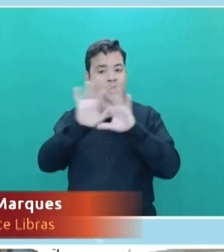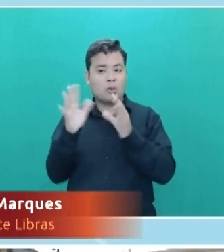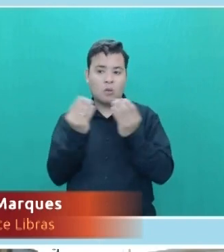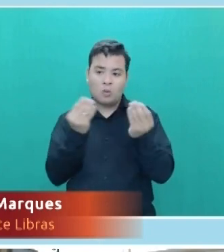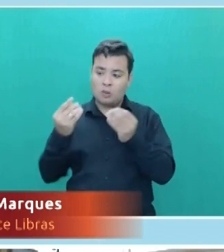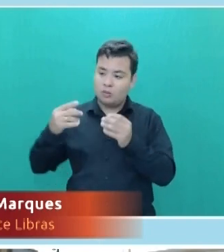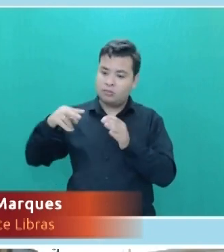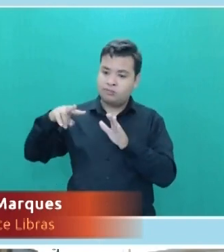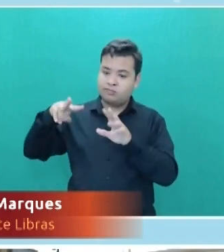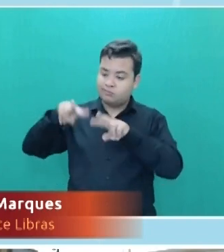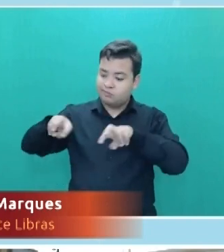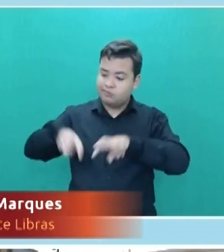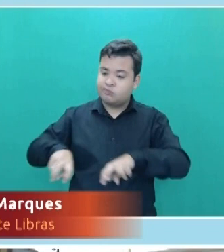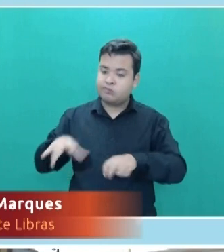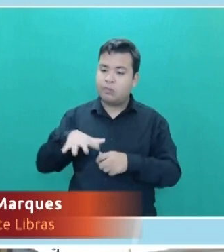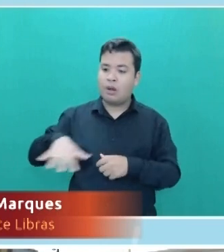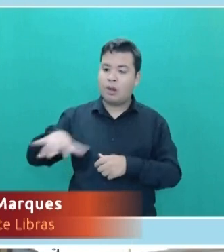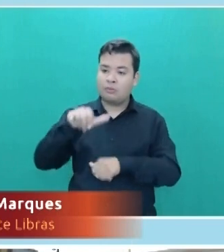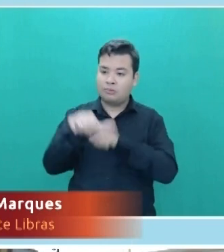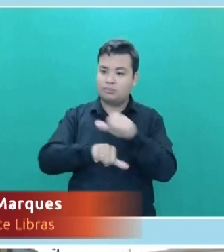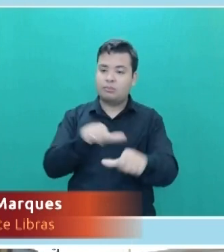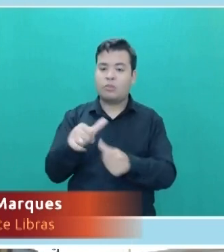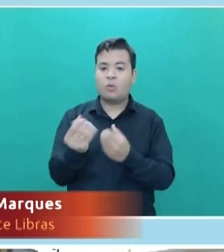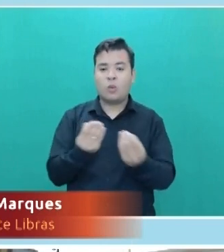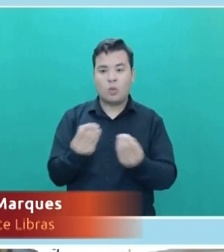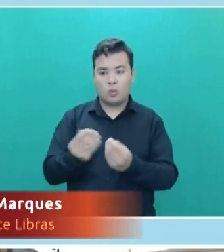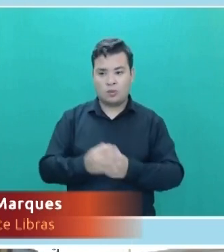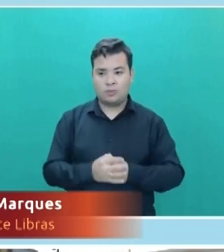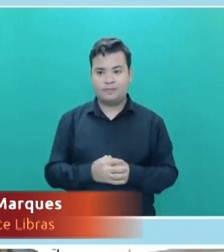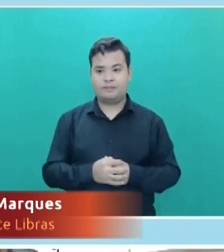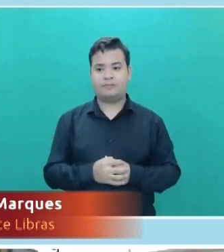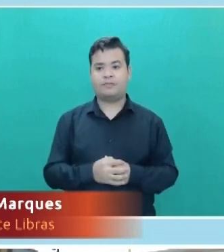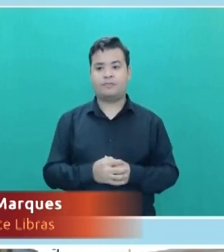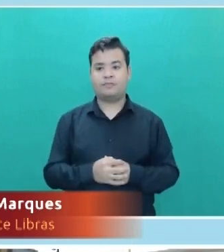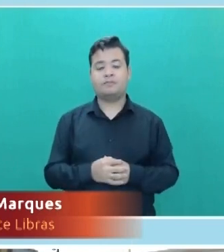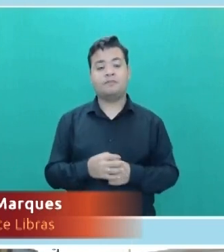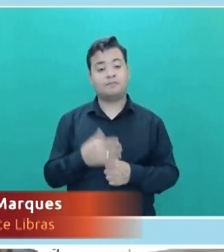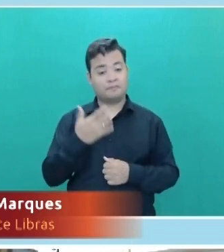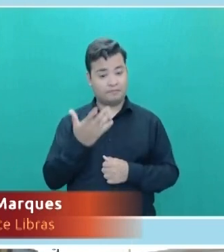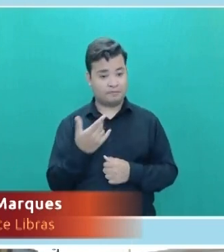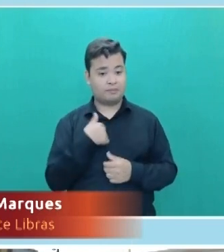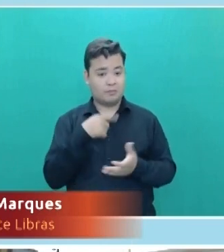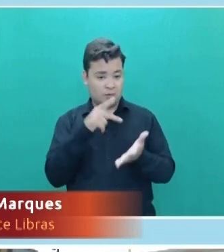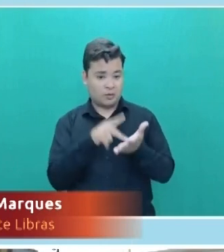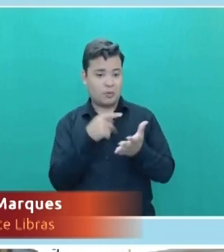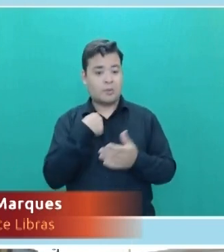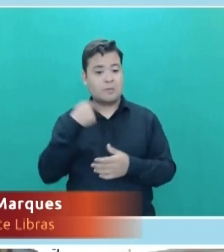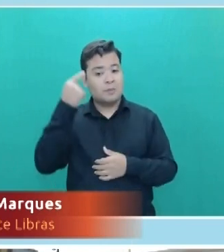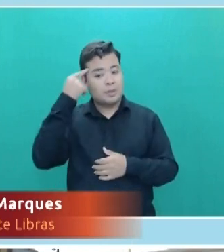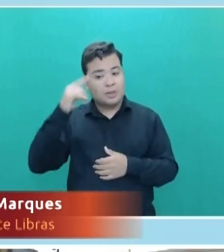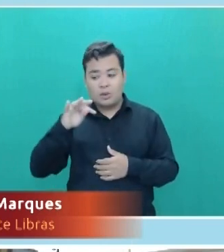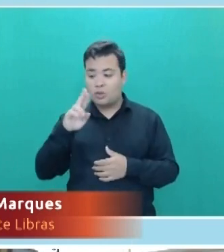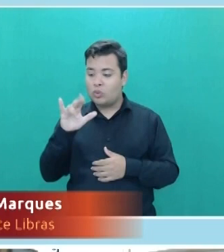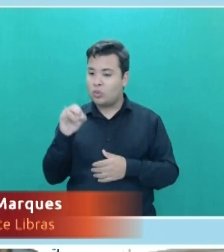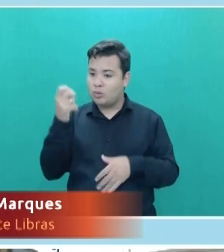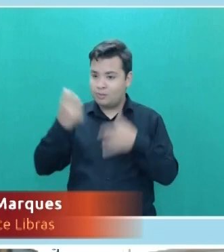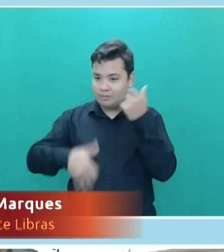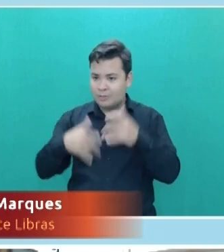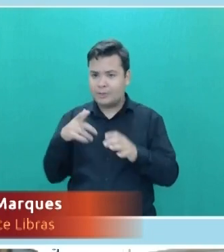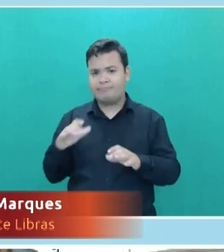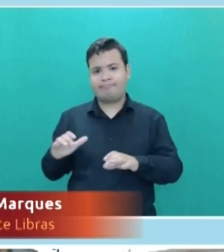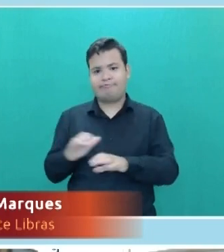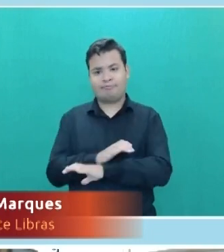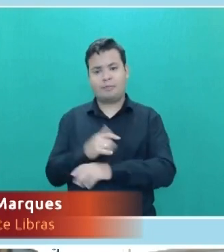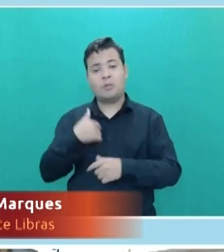a amplitude dessa reforma. Na verdade, eu achei que a resposta do Dr. Túlio foi muito completa. O que eu acho que eu posso